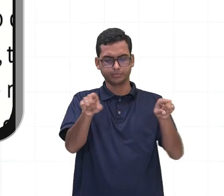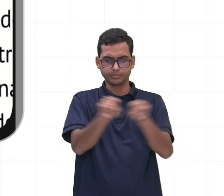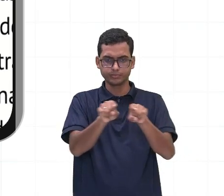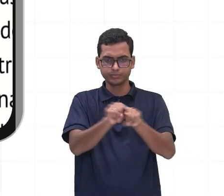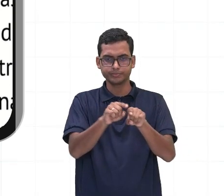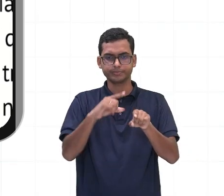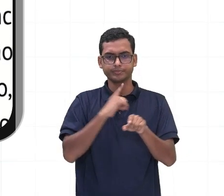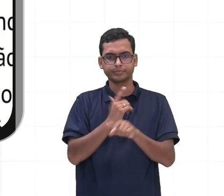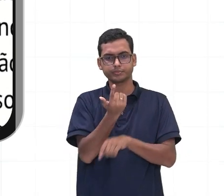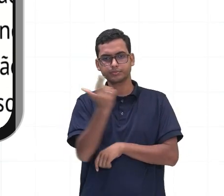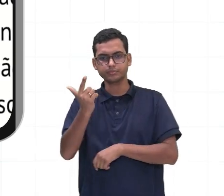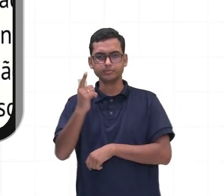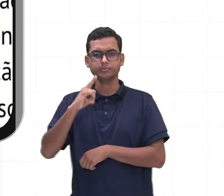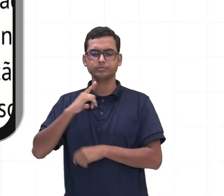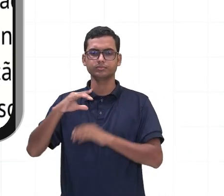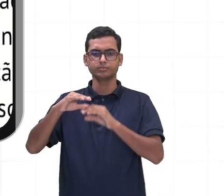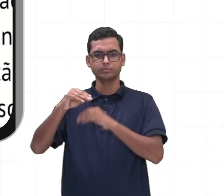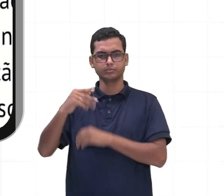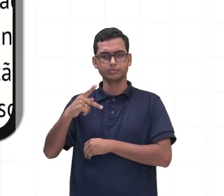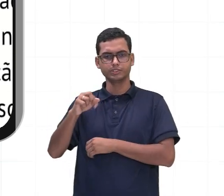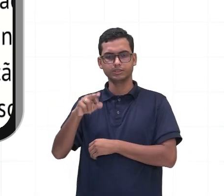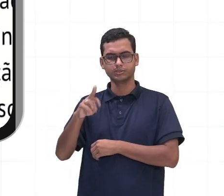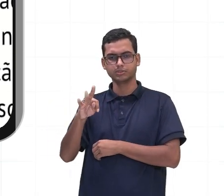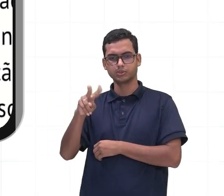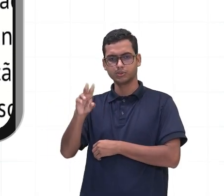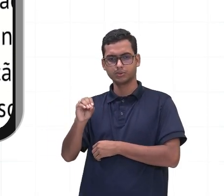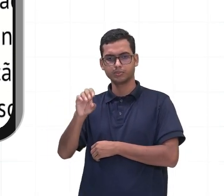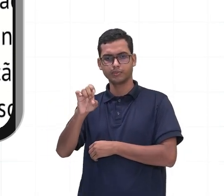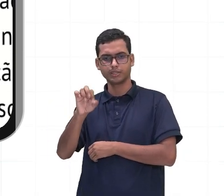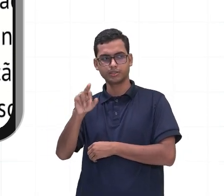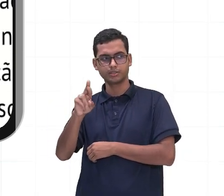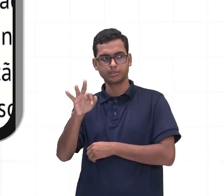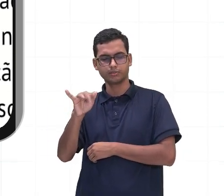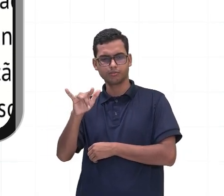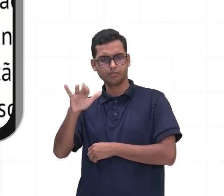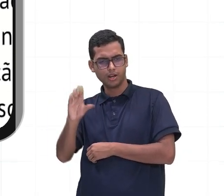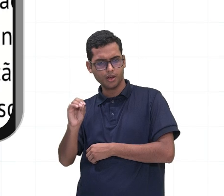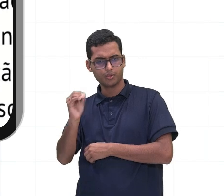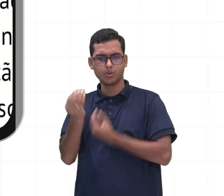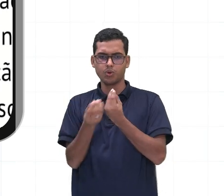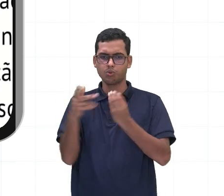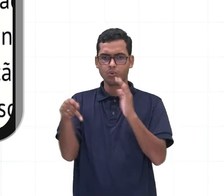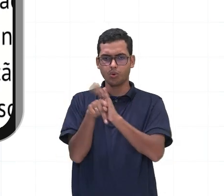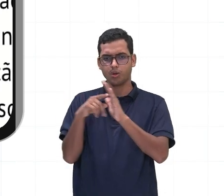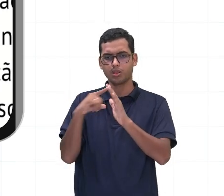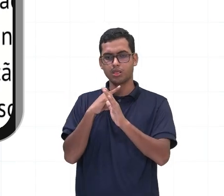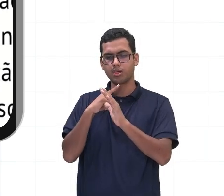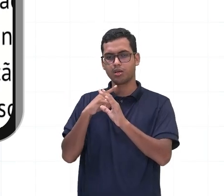de pseudoestratificado, significa dizer que é como se ele tivesse mais